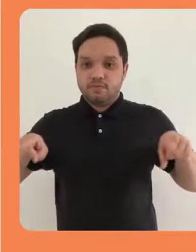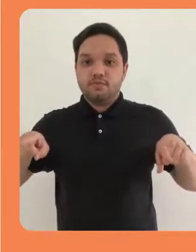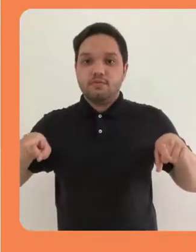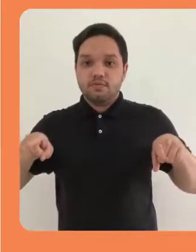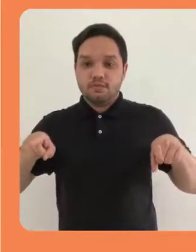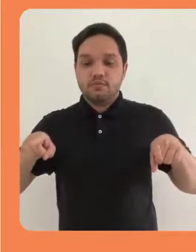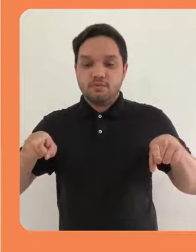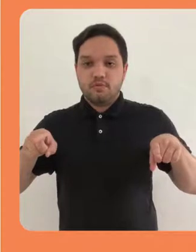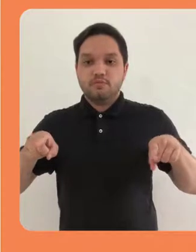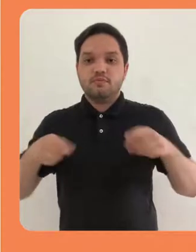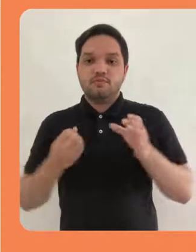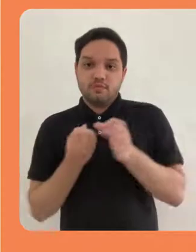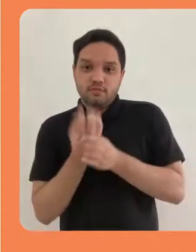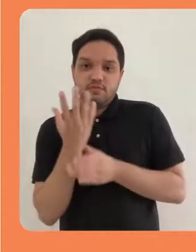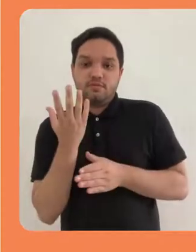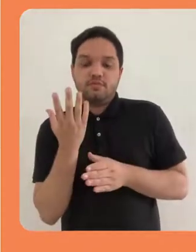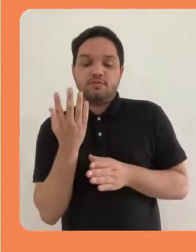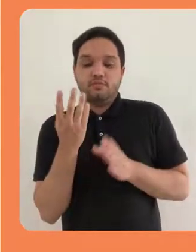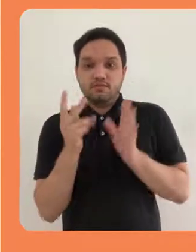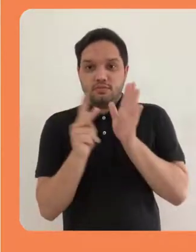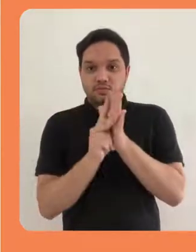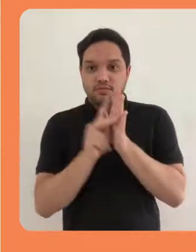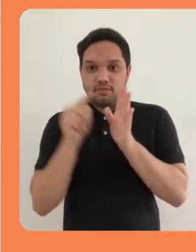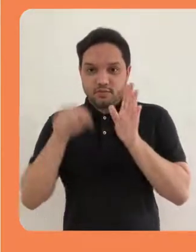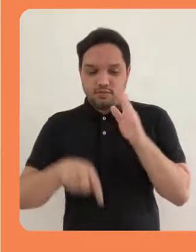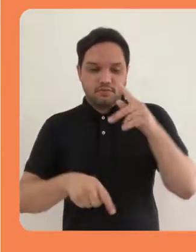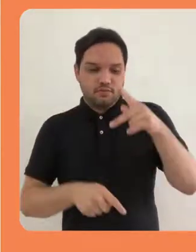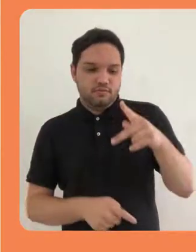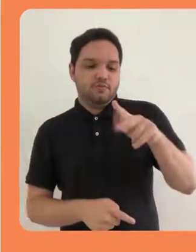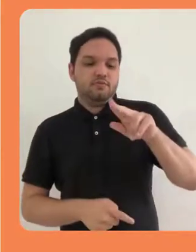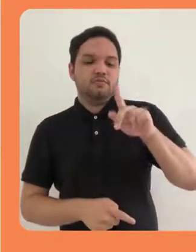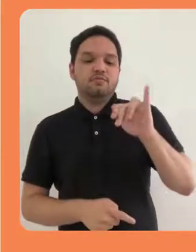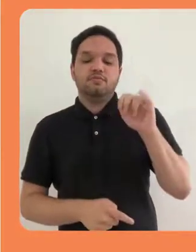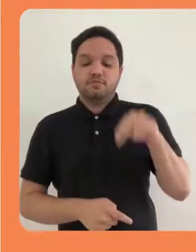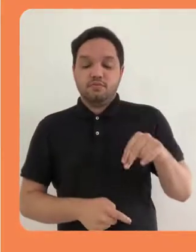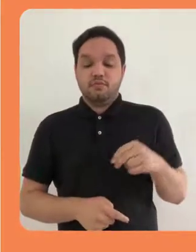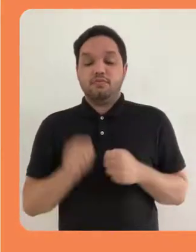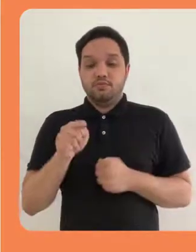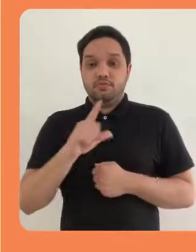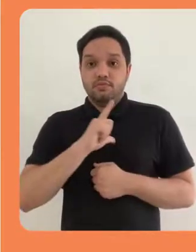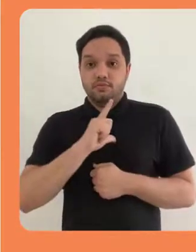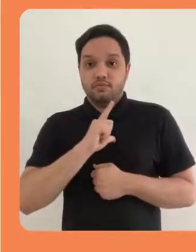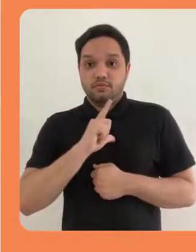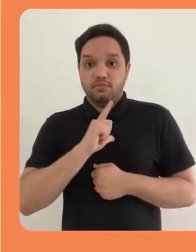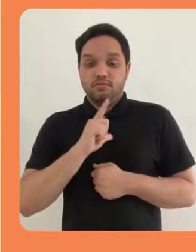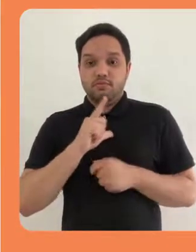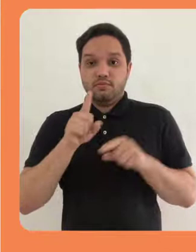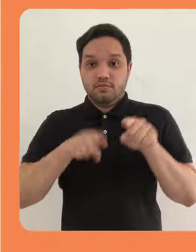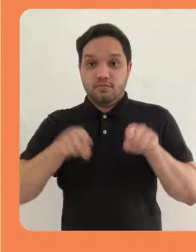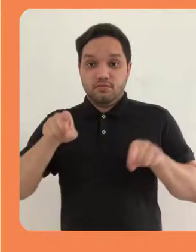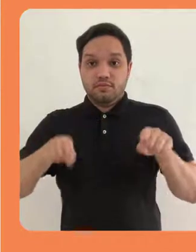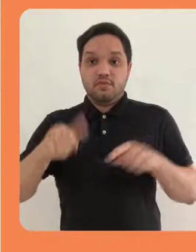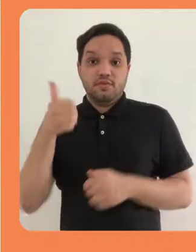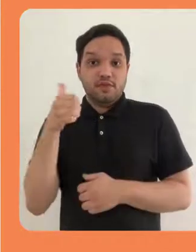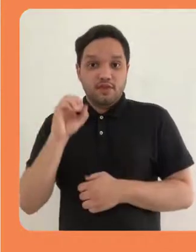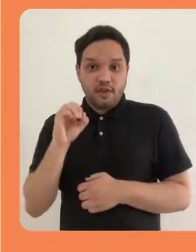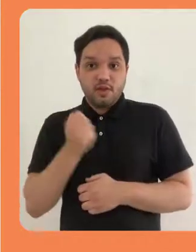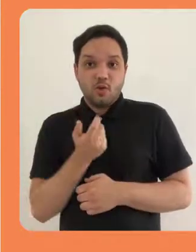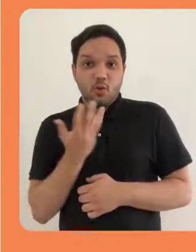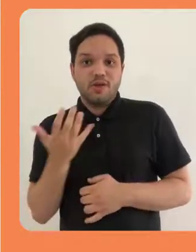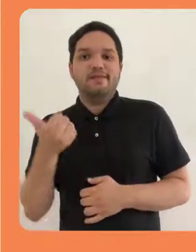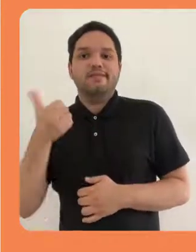regras agora nós podemos incluir a quantidade de níveis de São